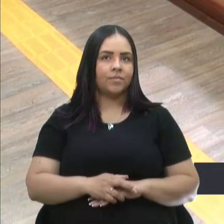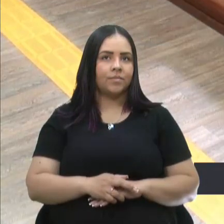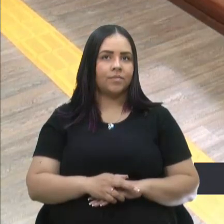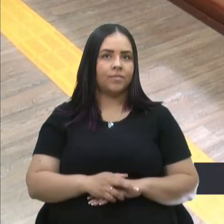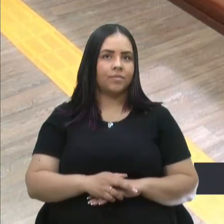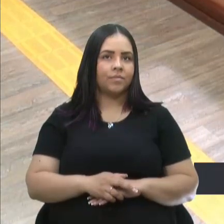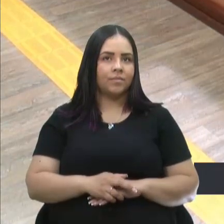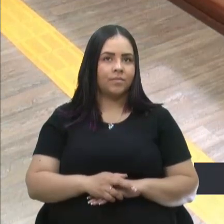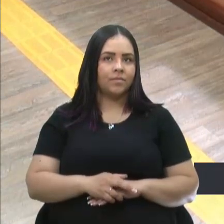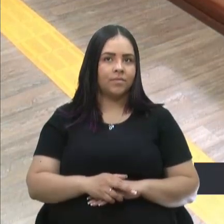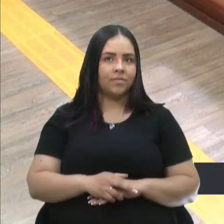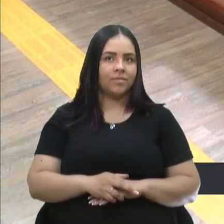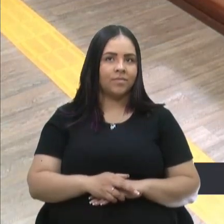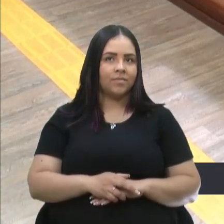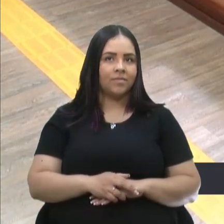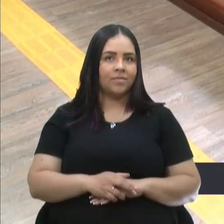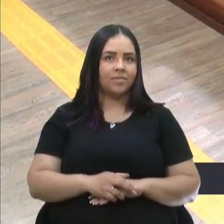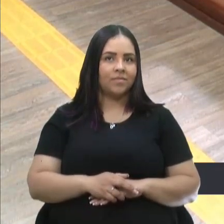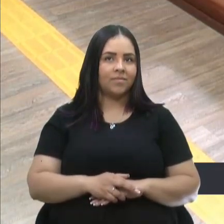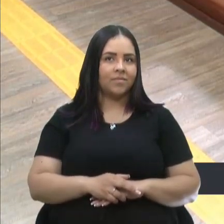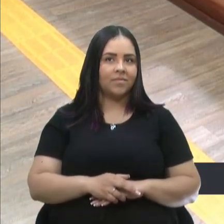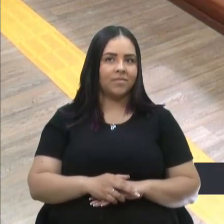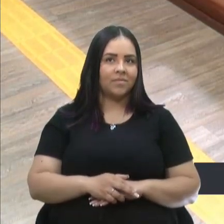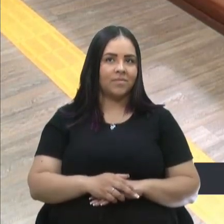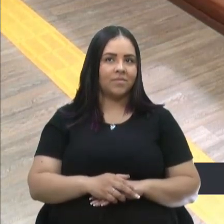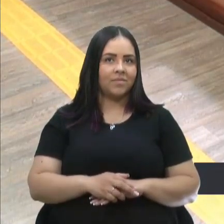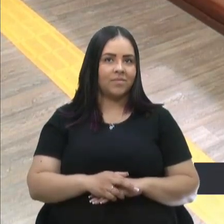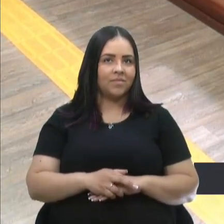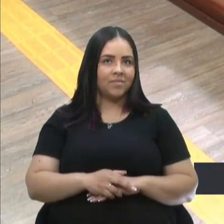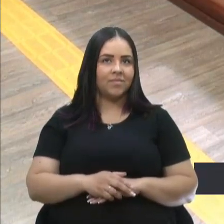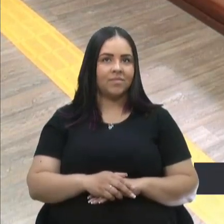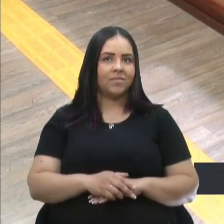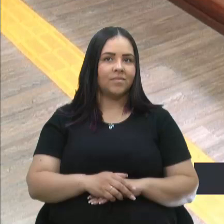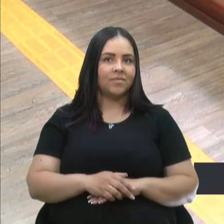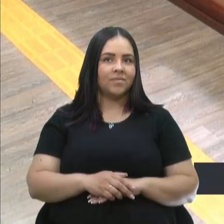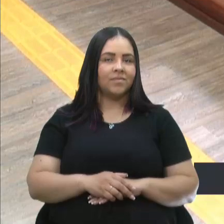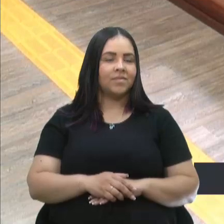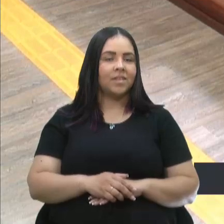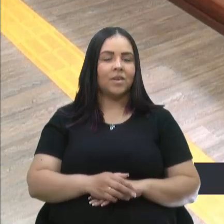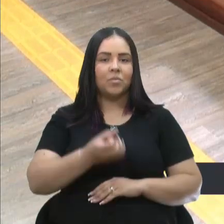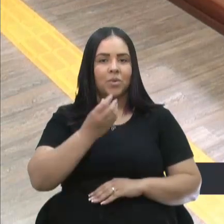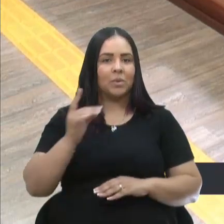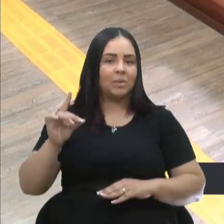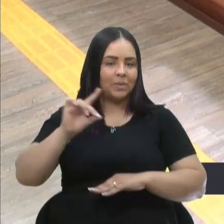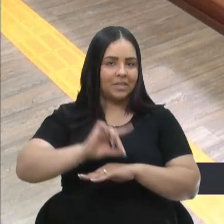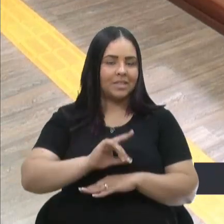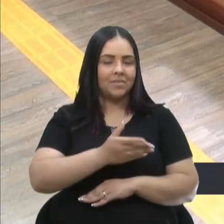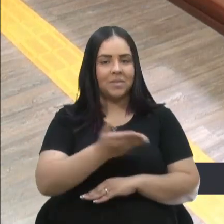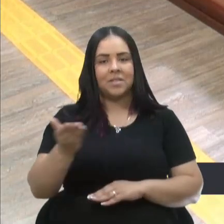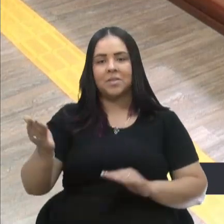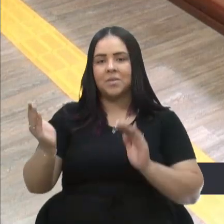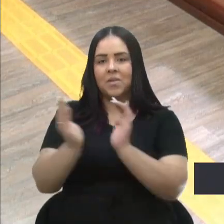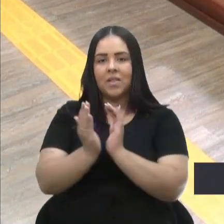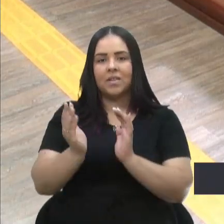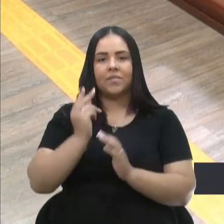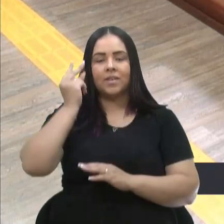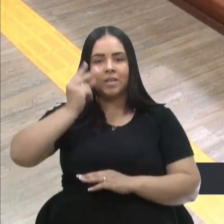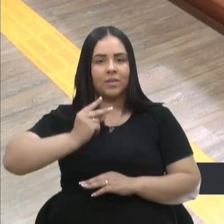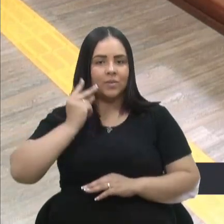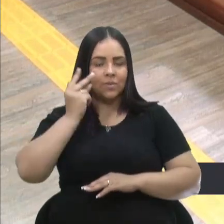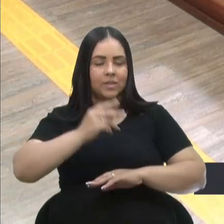Caramba, chama de Tatiane, assim já parece. Bom dia, nobres pares, colegas